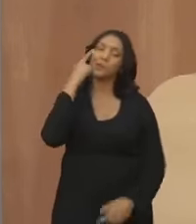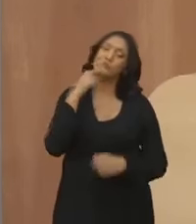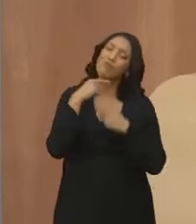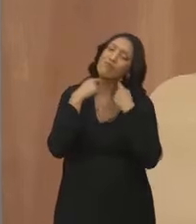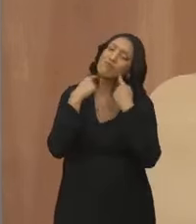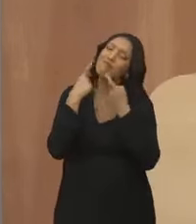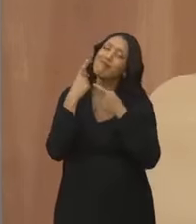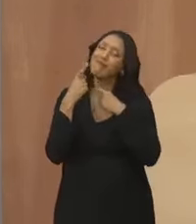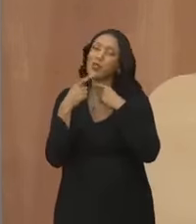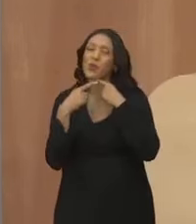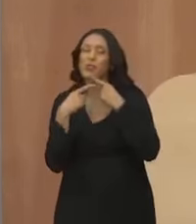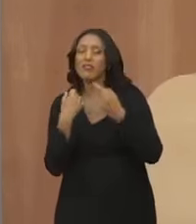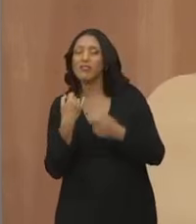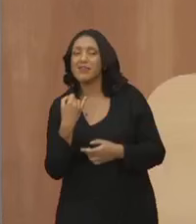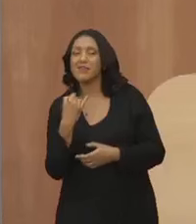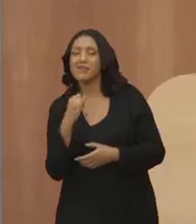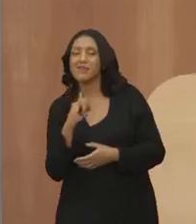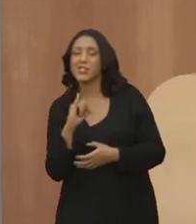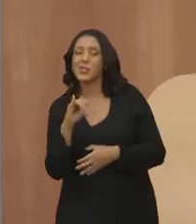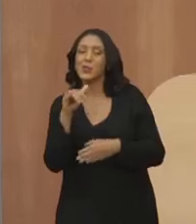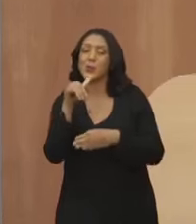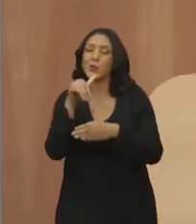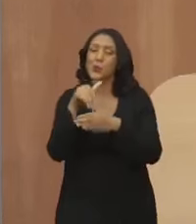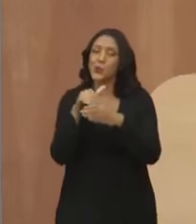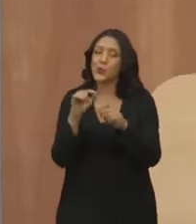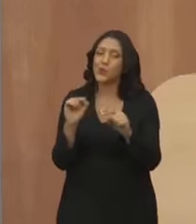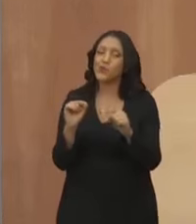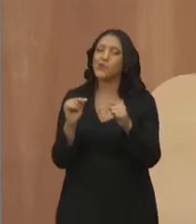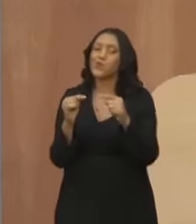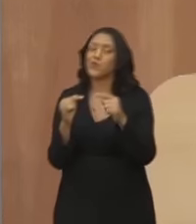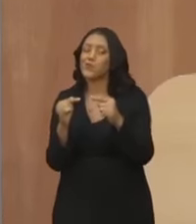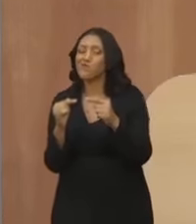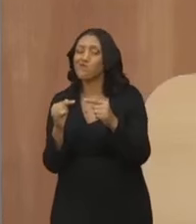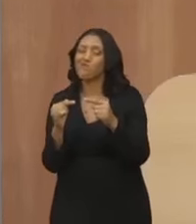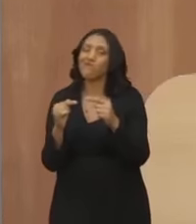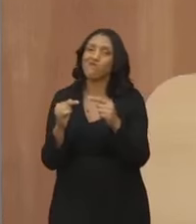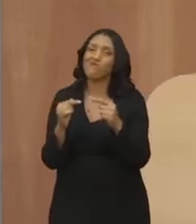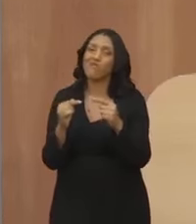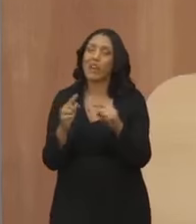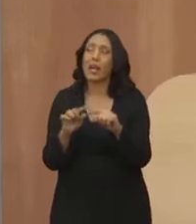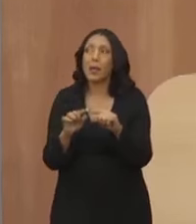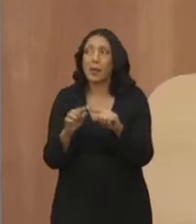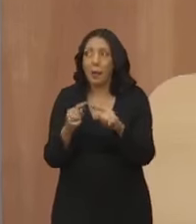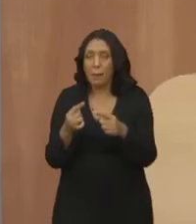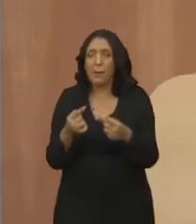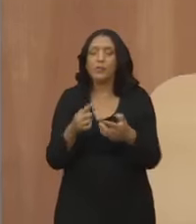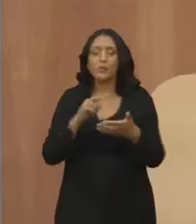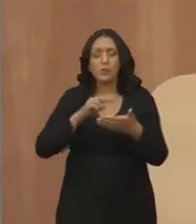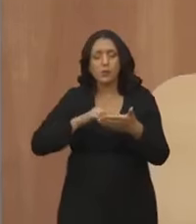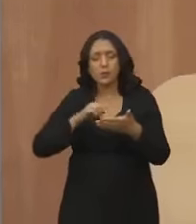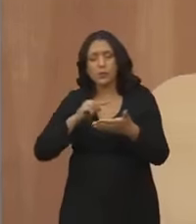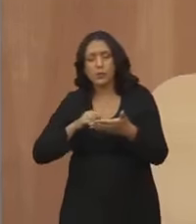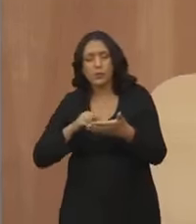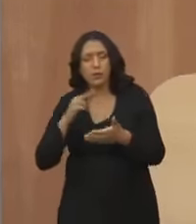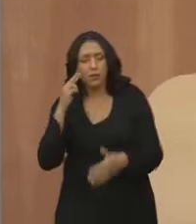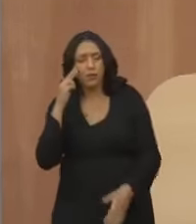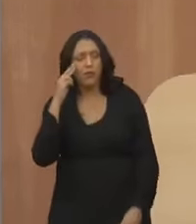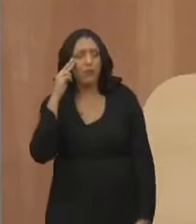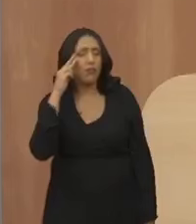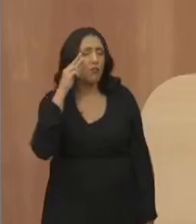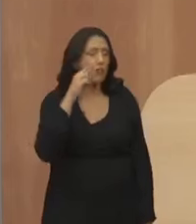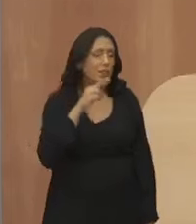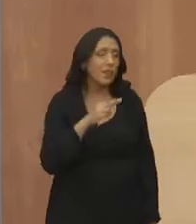enfrentando. Mas eu tive a honra de receber, por mais uma vez, a Associação do Veranejal em